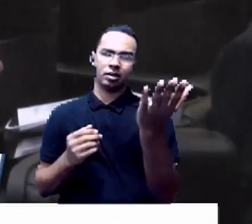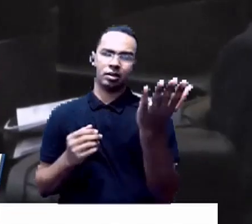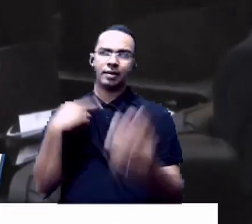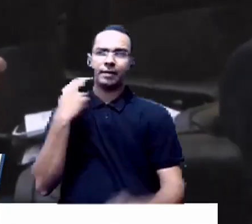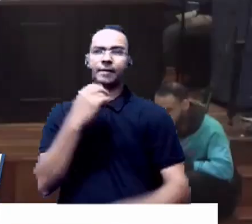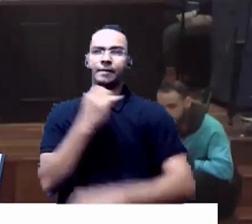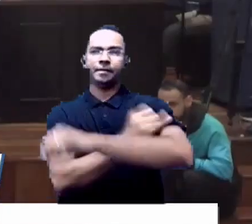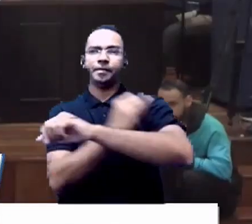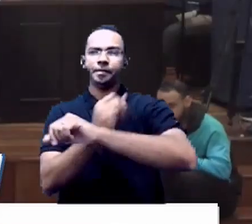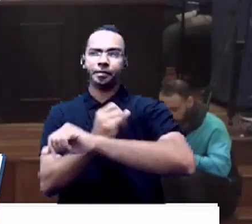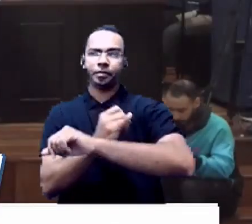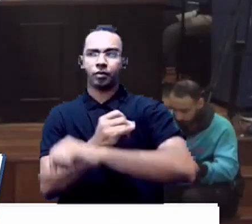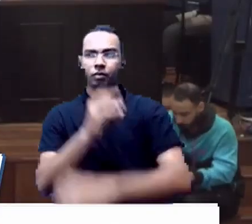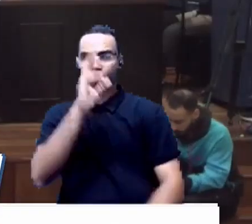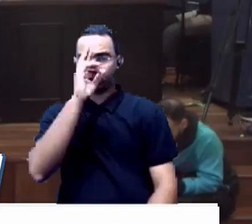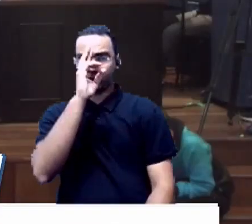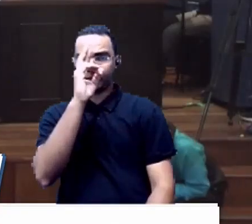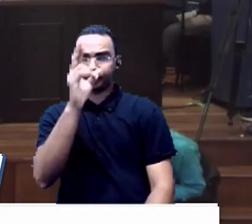Excelência,